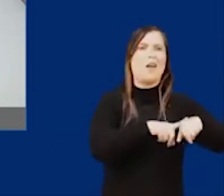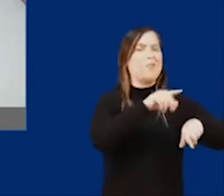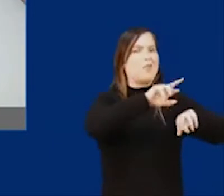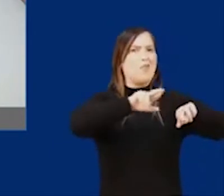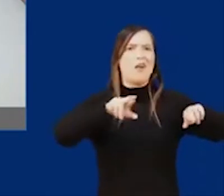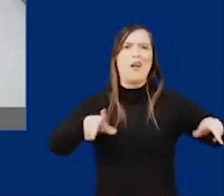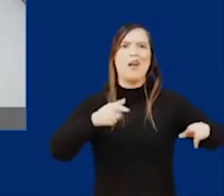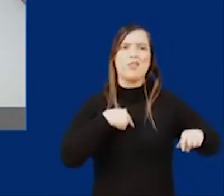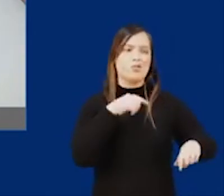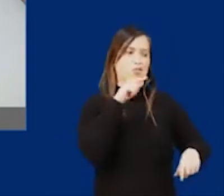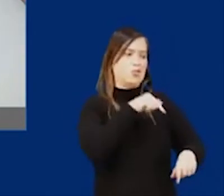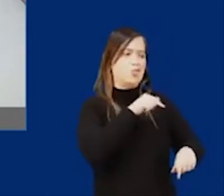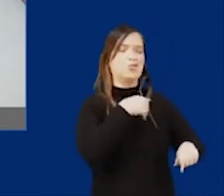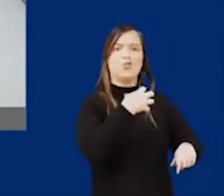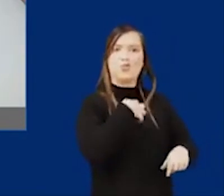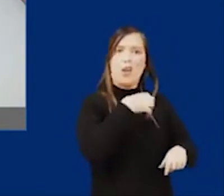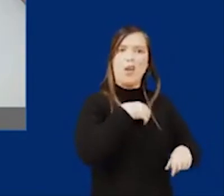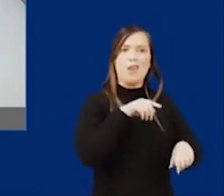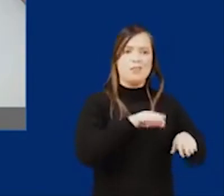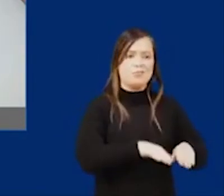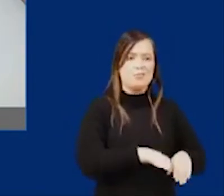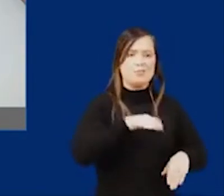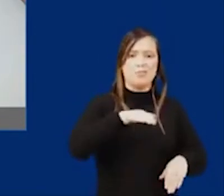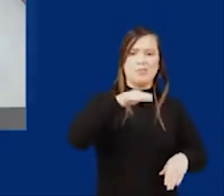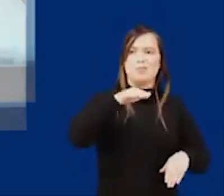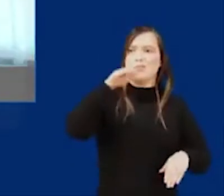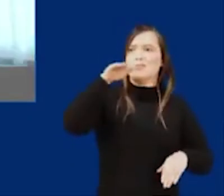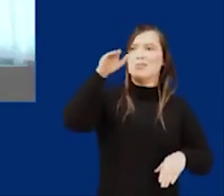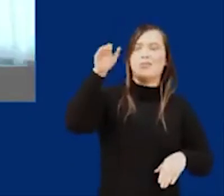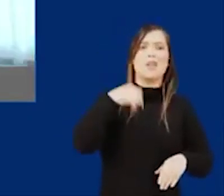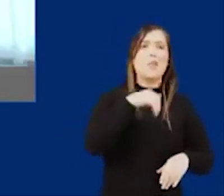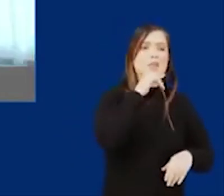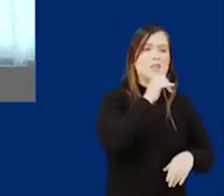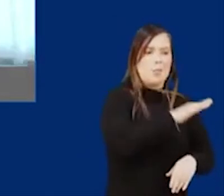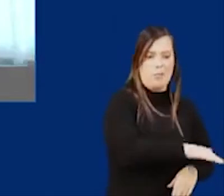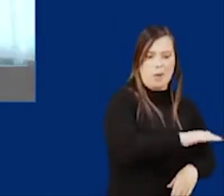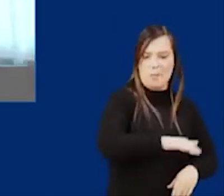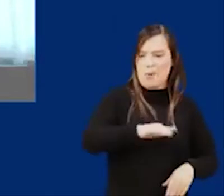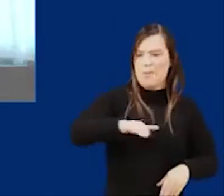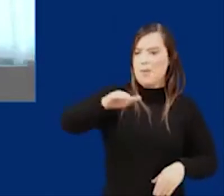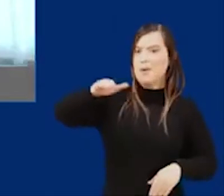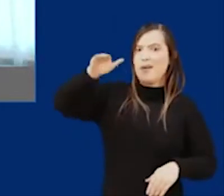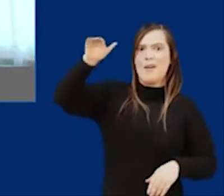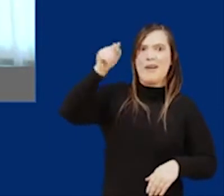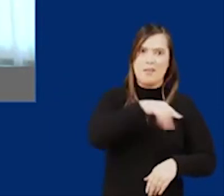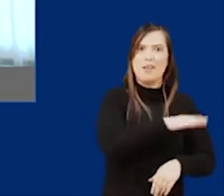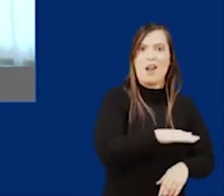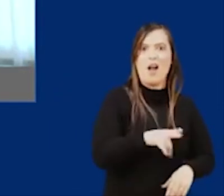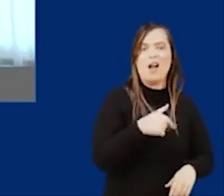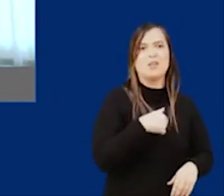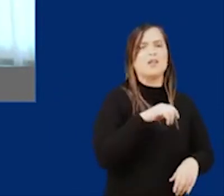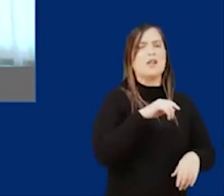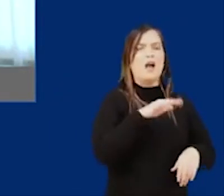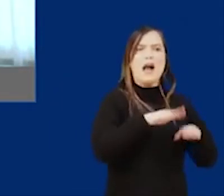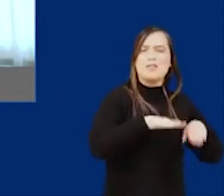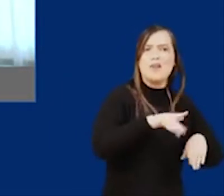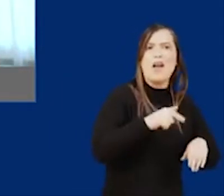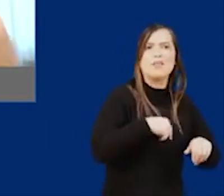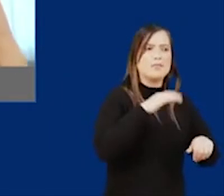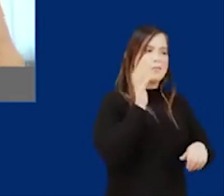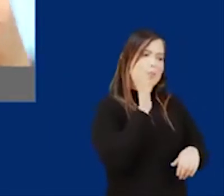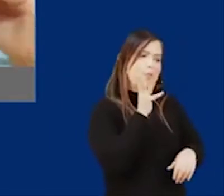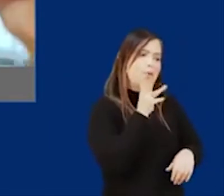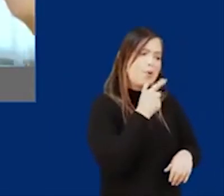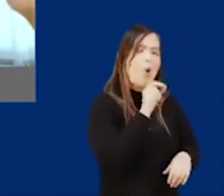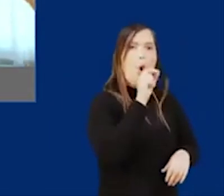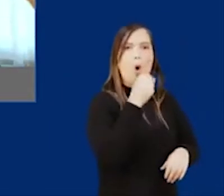ritmo de crescimento de uma criança ele não é uma coisa constante, né? Você tem um crescimento mais intenso no começo e depois esse crescimento vai desacelerando. A